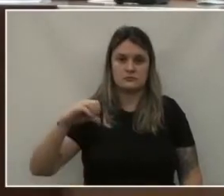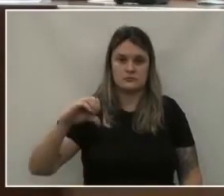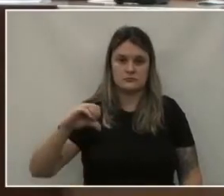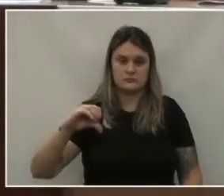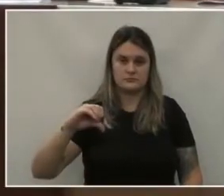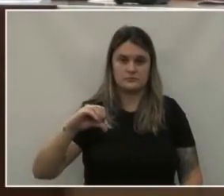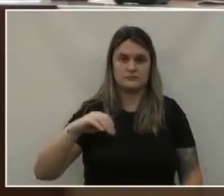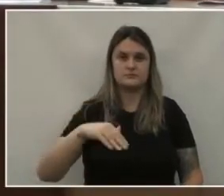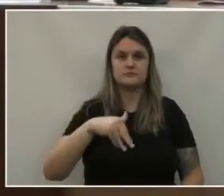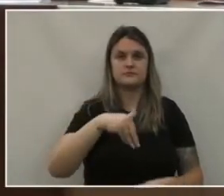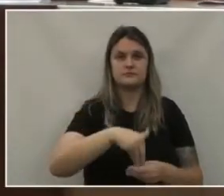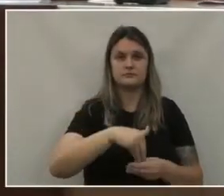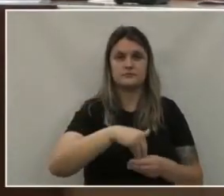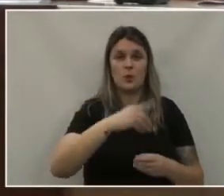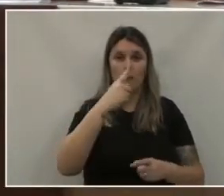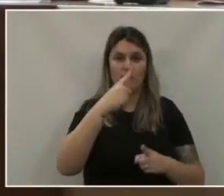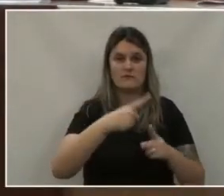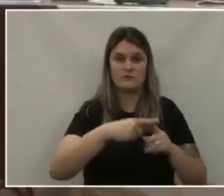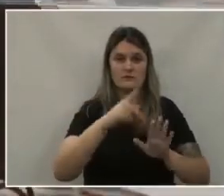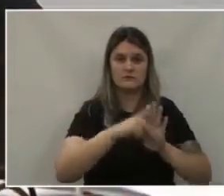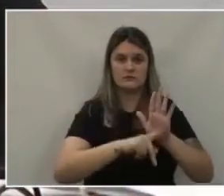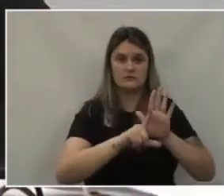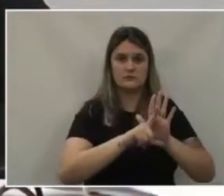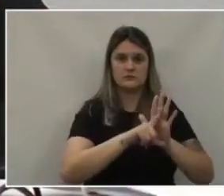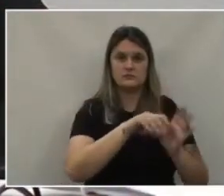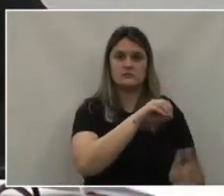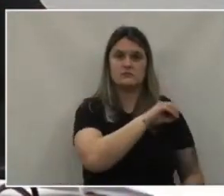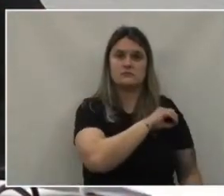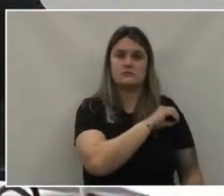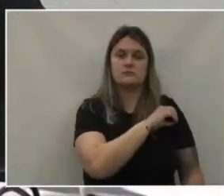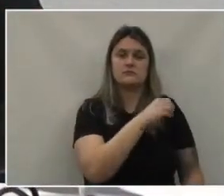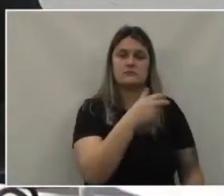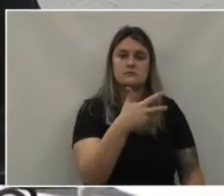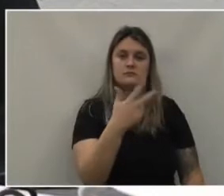Votação única do projeto de lei ordinária número